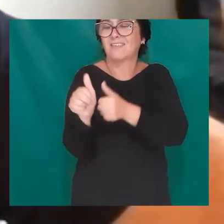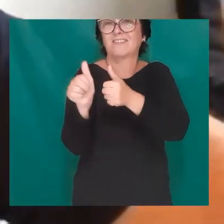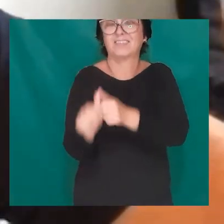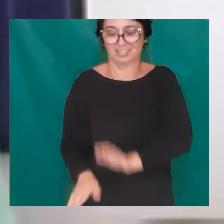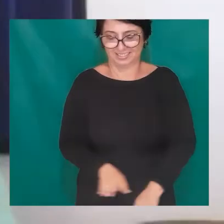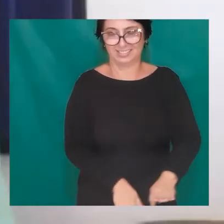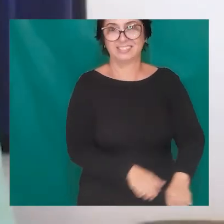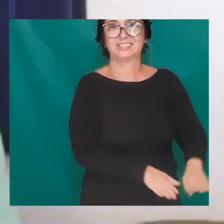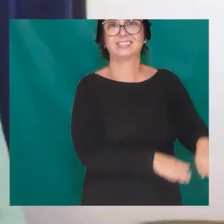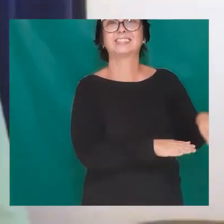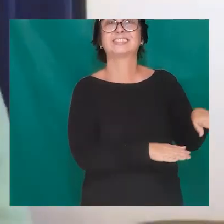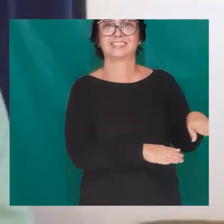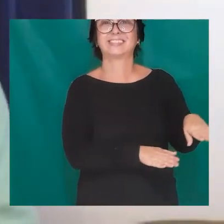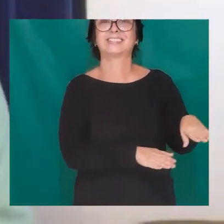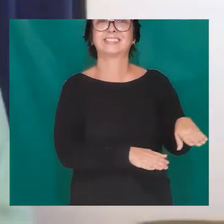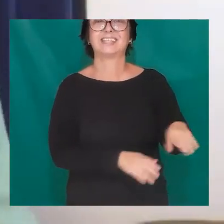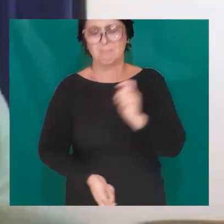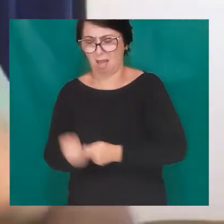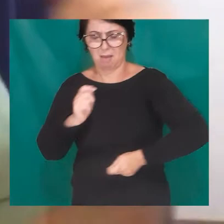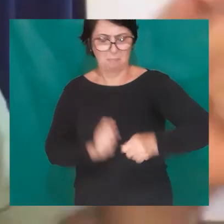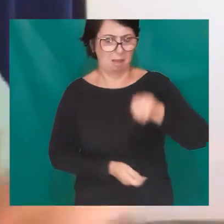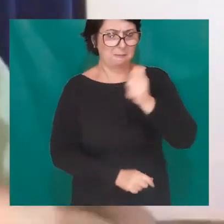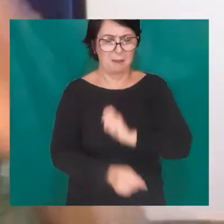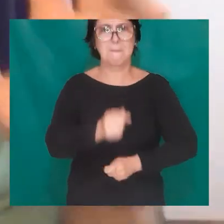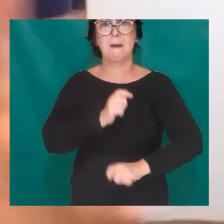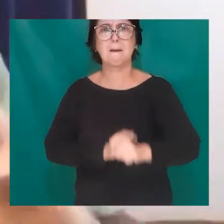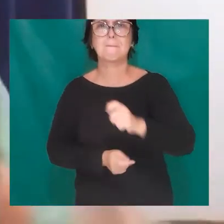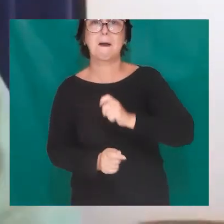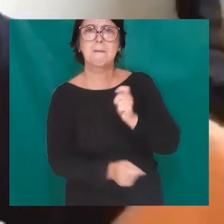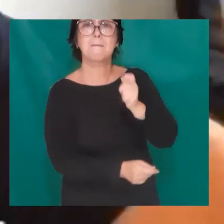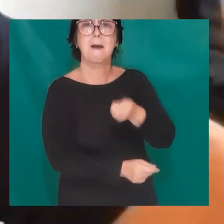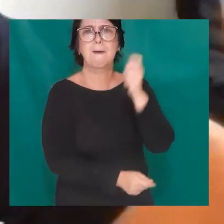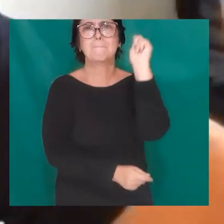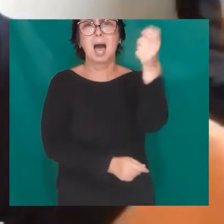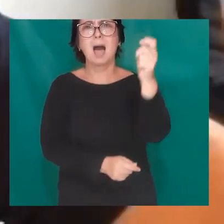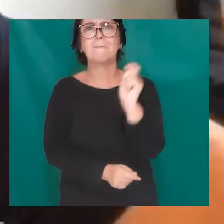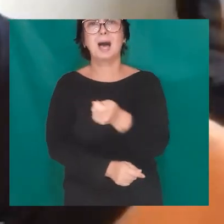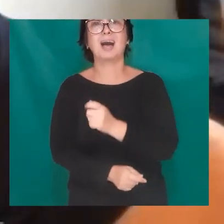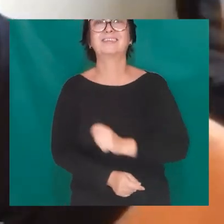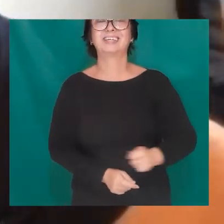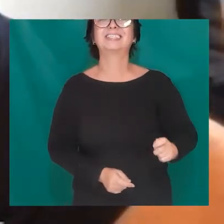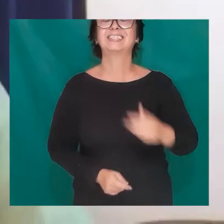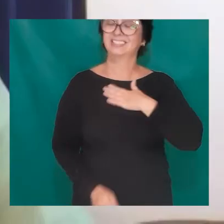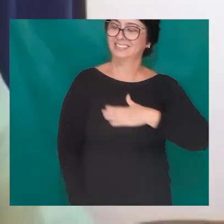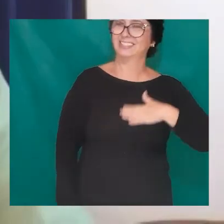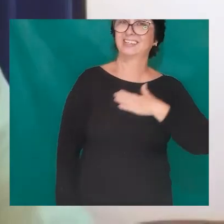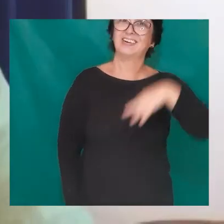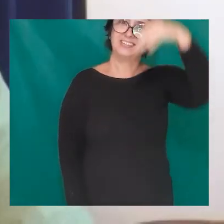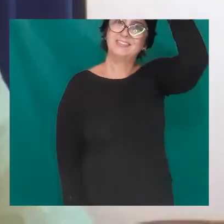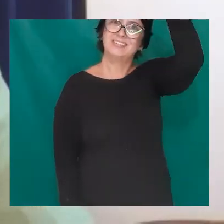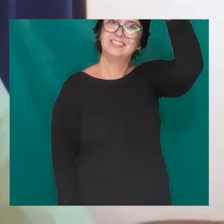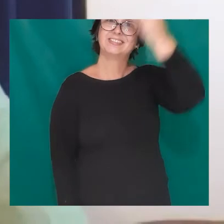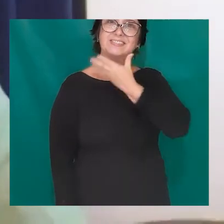nas apresentações, e aí ele toca bateria, e ele é todo mundo, assim, ele gosta da percussão. Então é